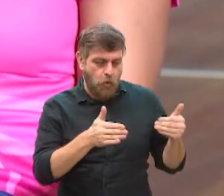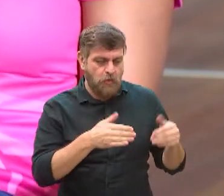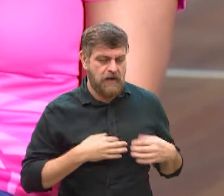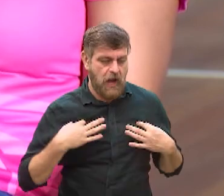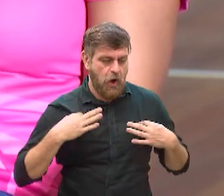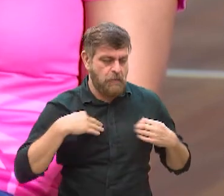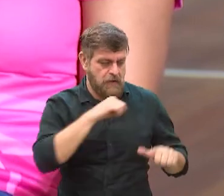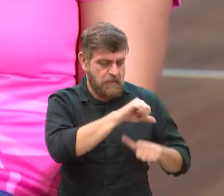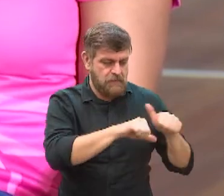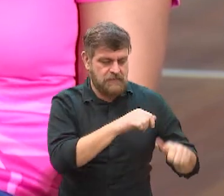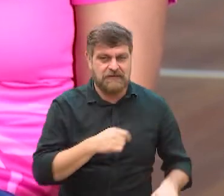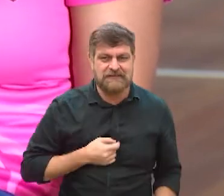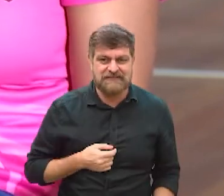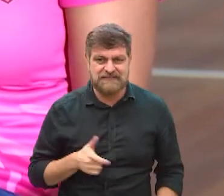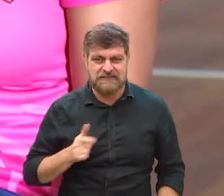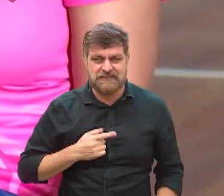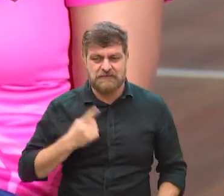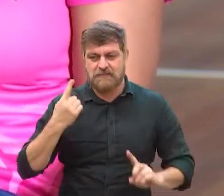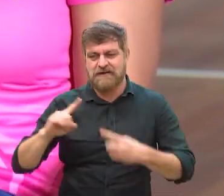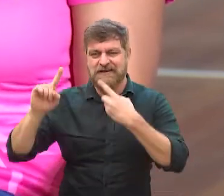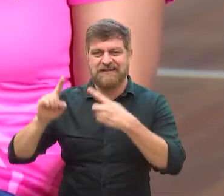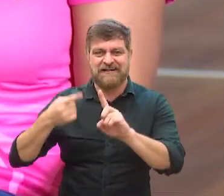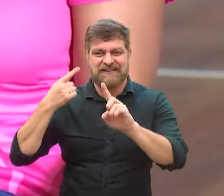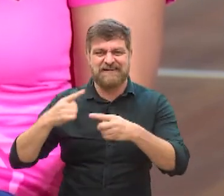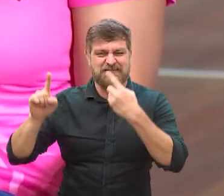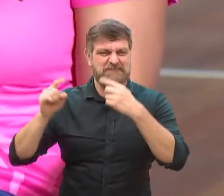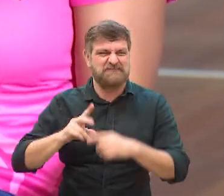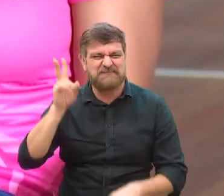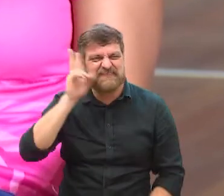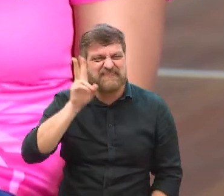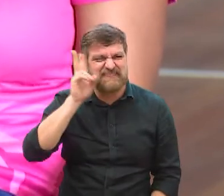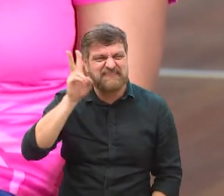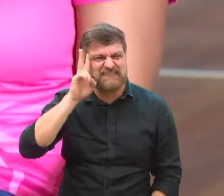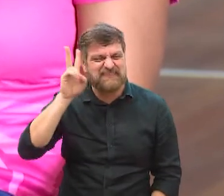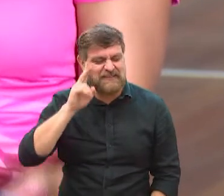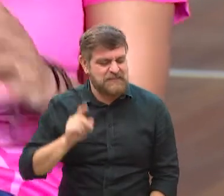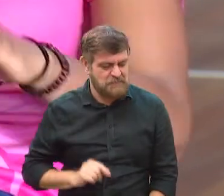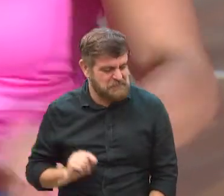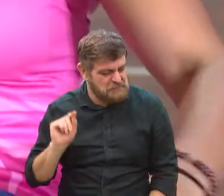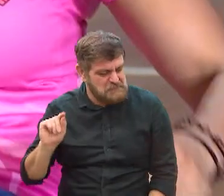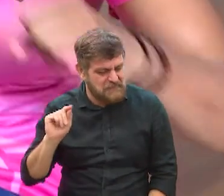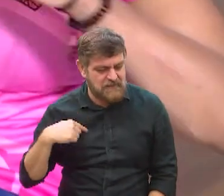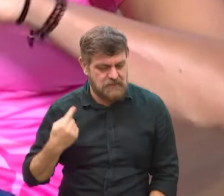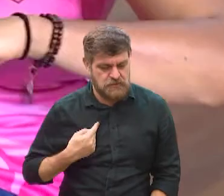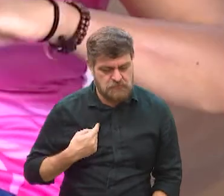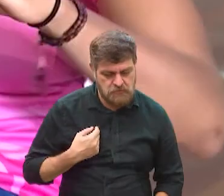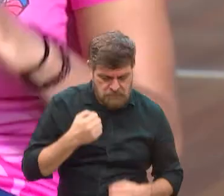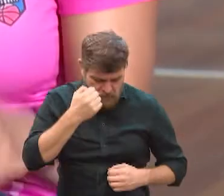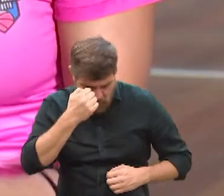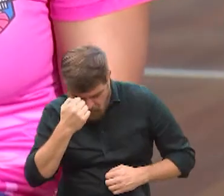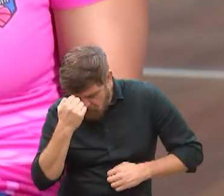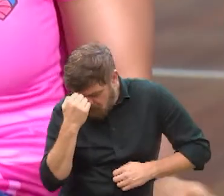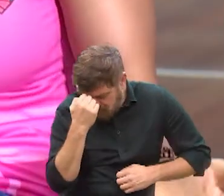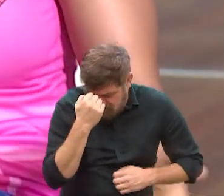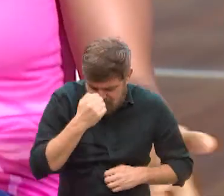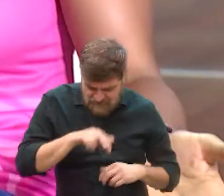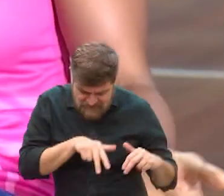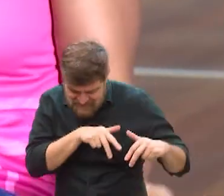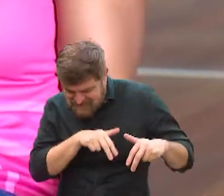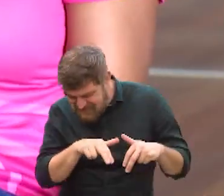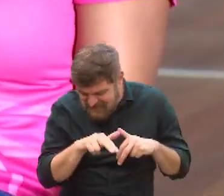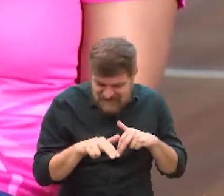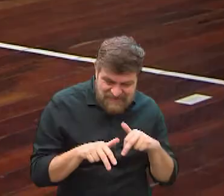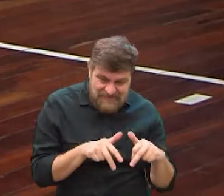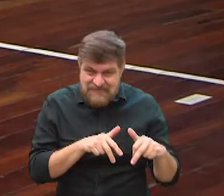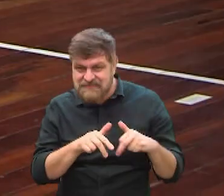aí estava tocando uma música aqui fora. Não lembro também, acho que era um funk. E a gente começou a dançar no vestiário, mas assim,